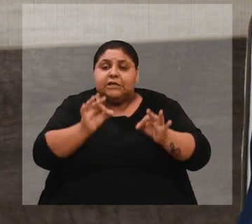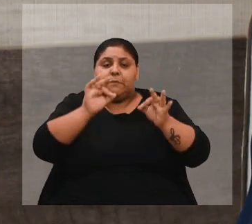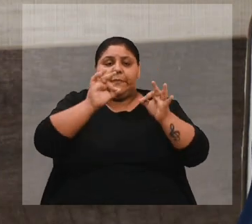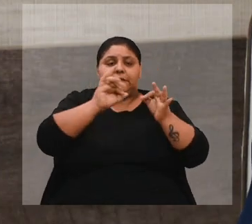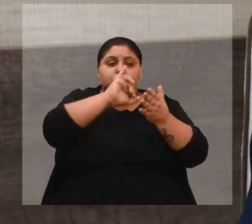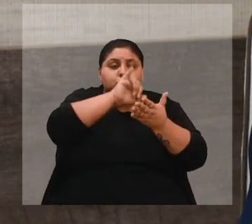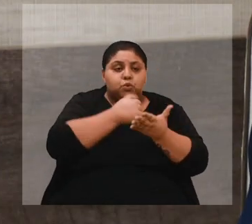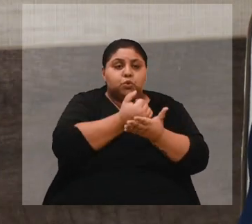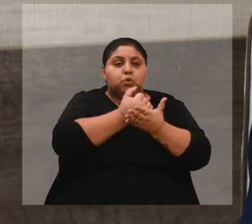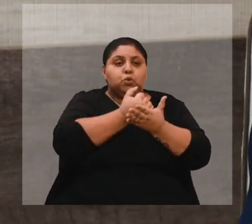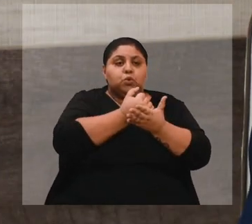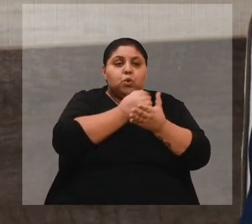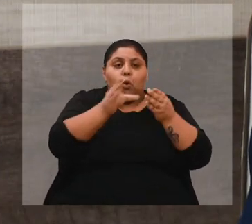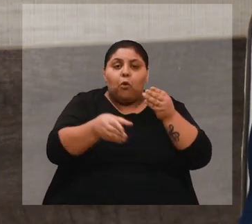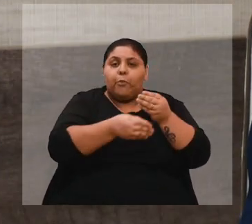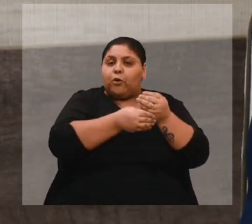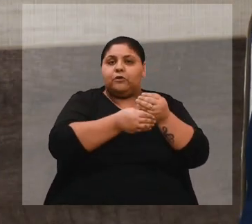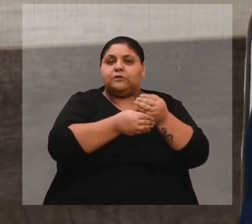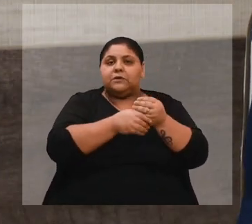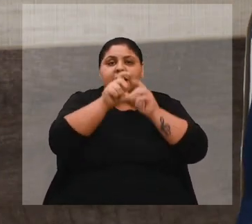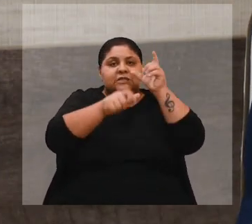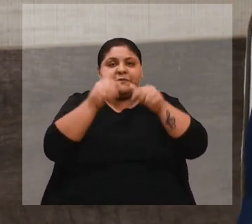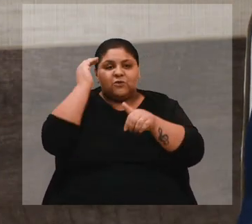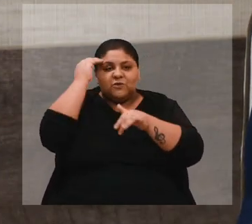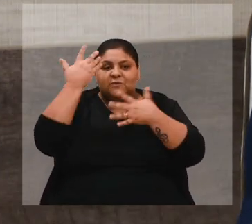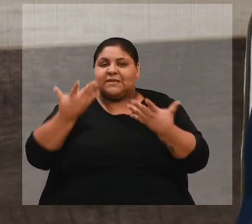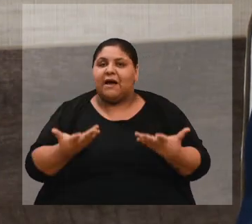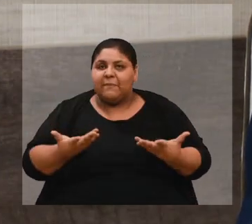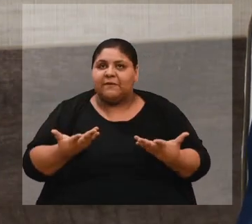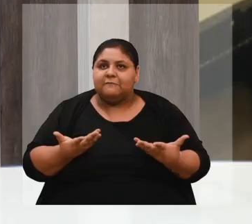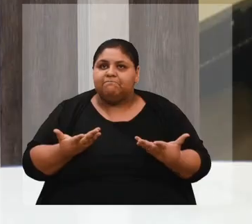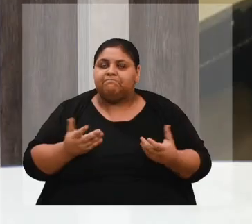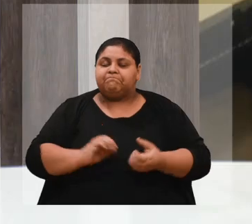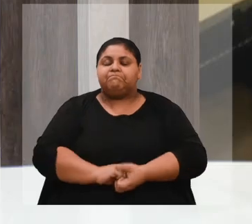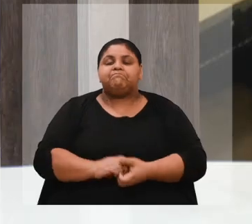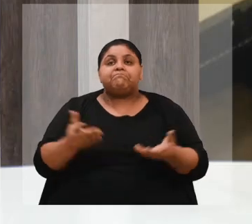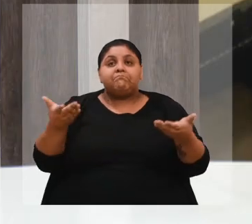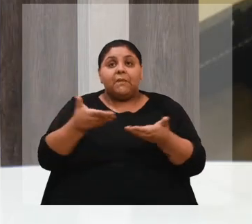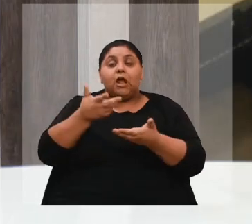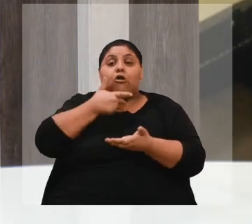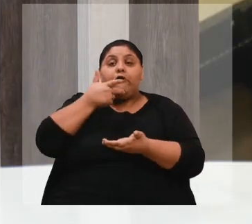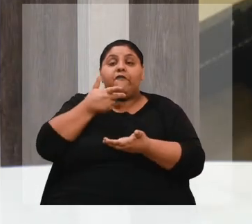cultura. E uma cultura surge pela formação e educação. Sim, e o senhor